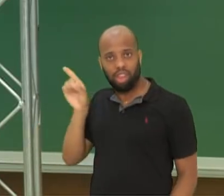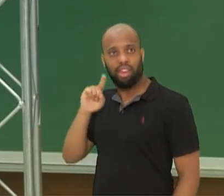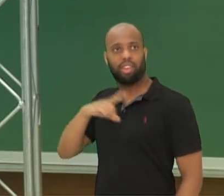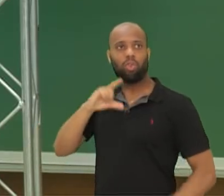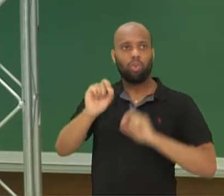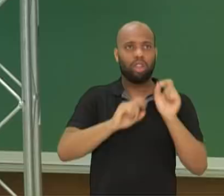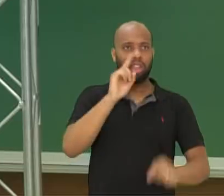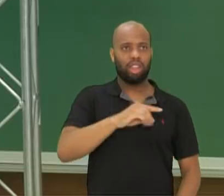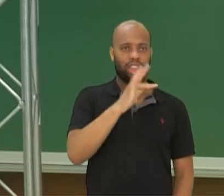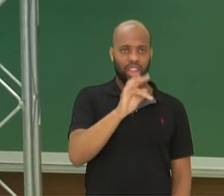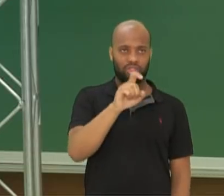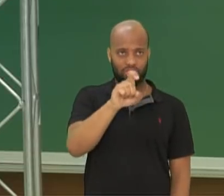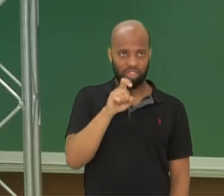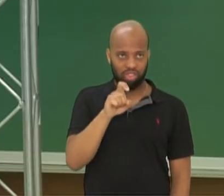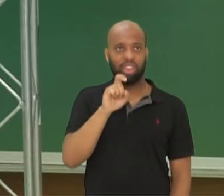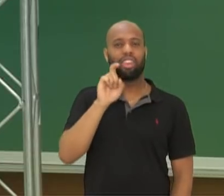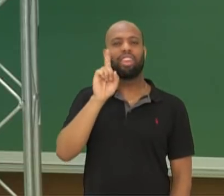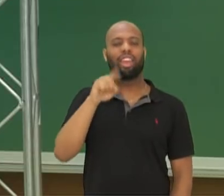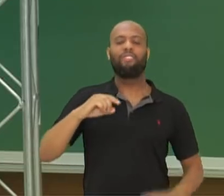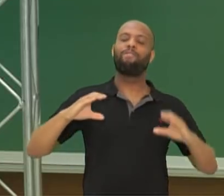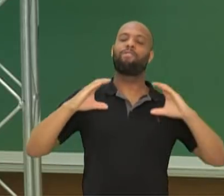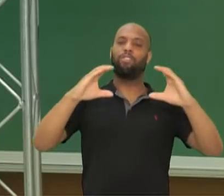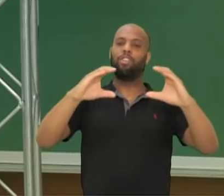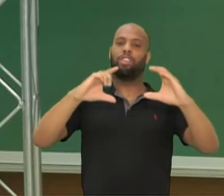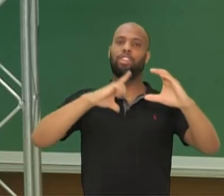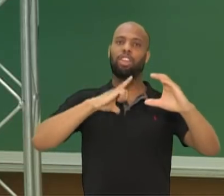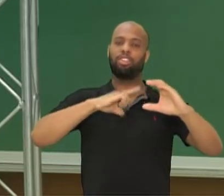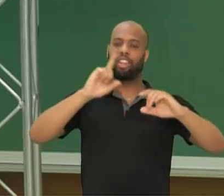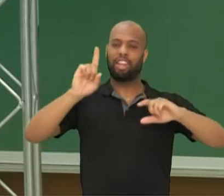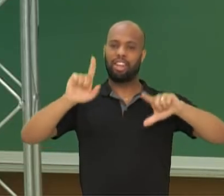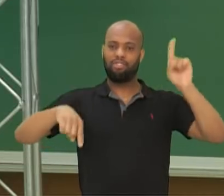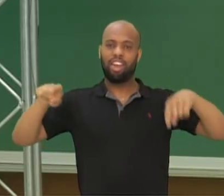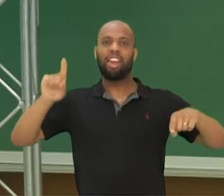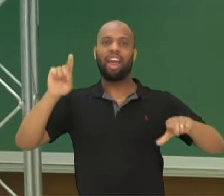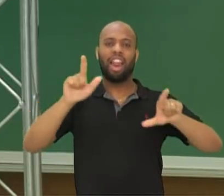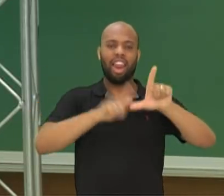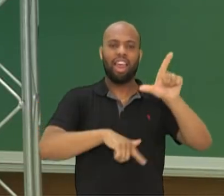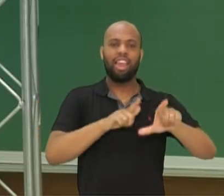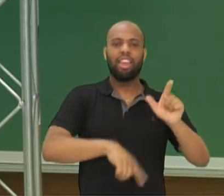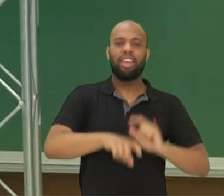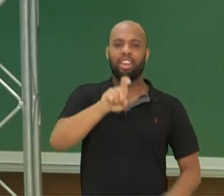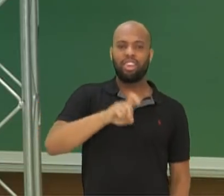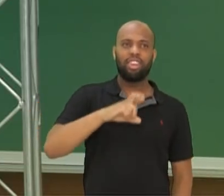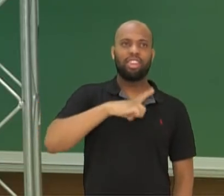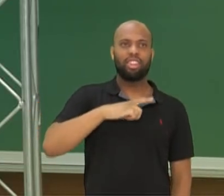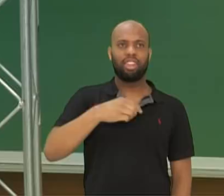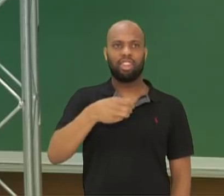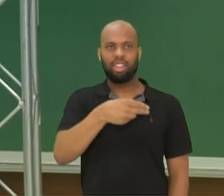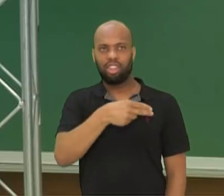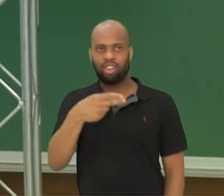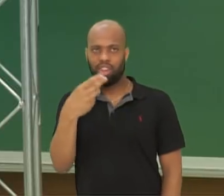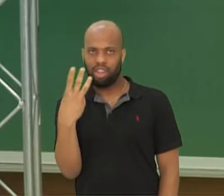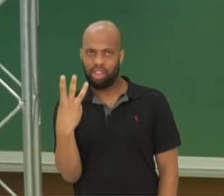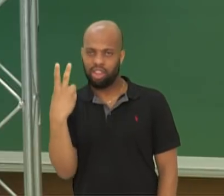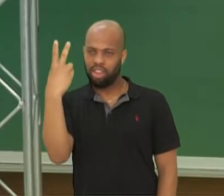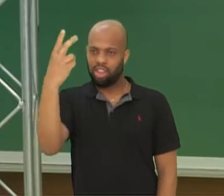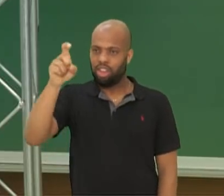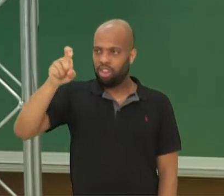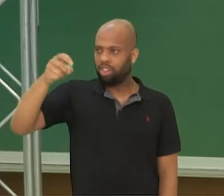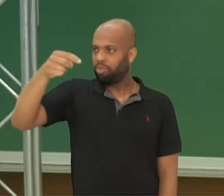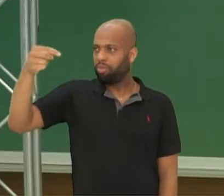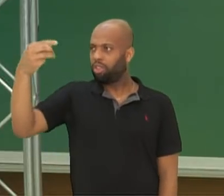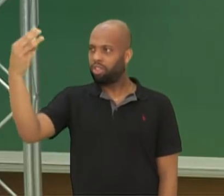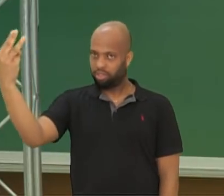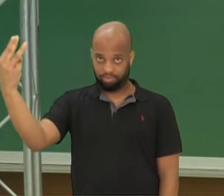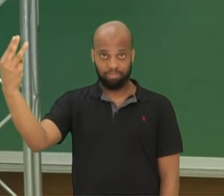f de x, então função na variável x, igual a 3 elevado a 2x